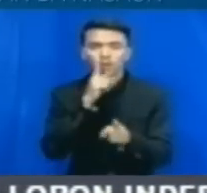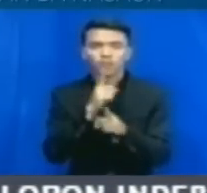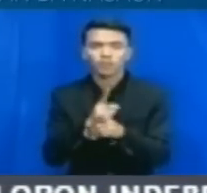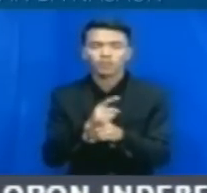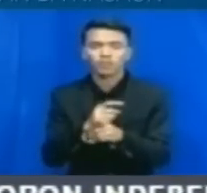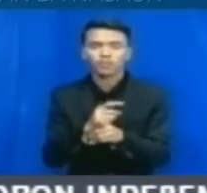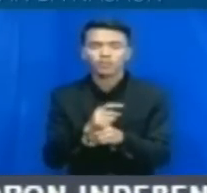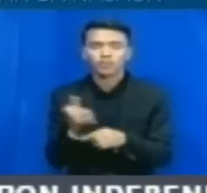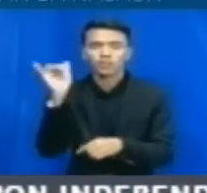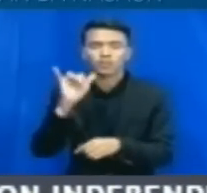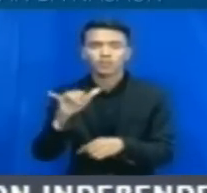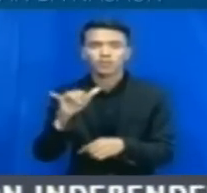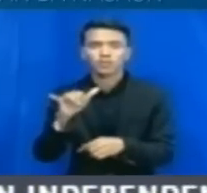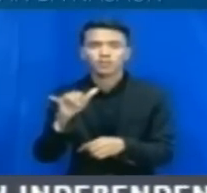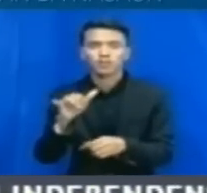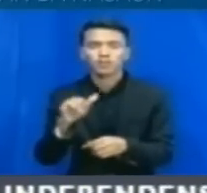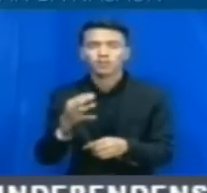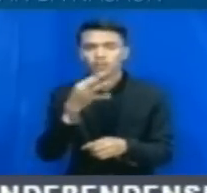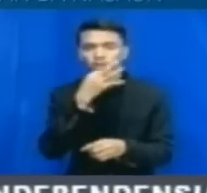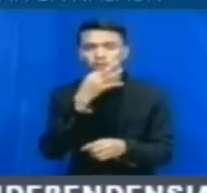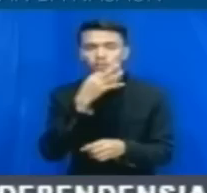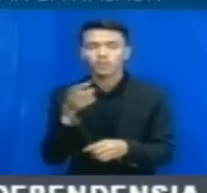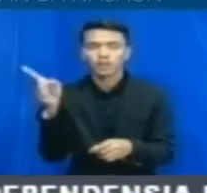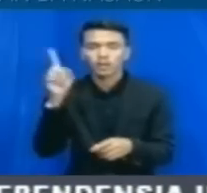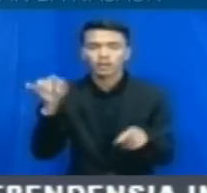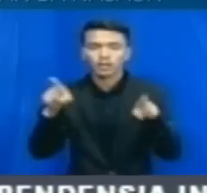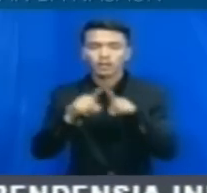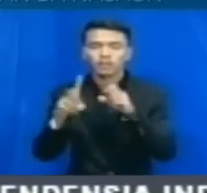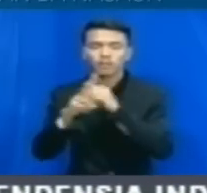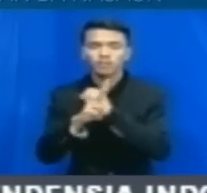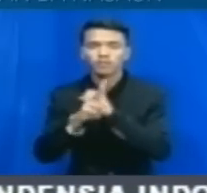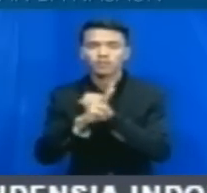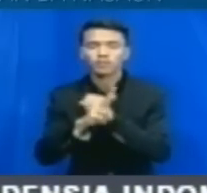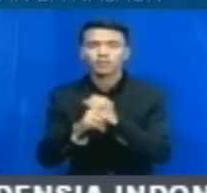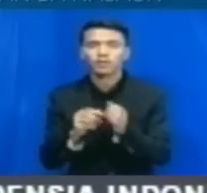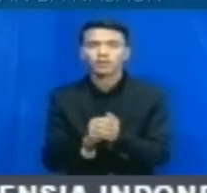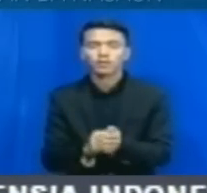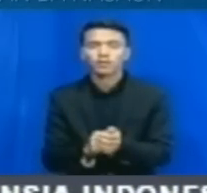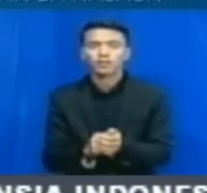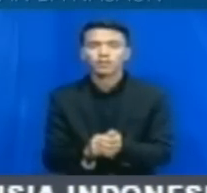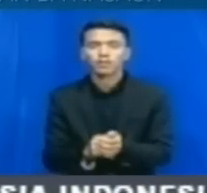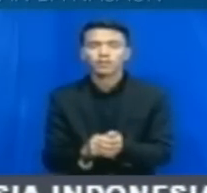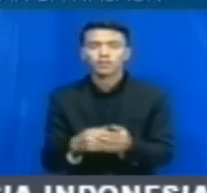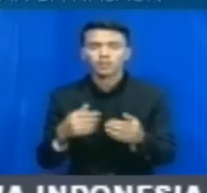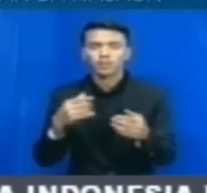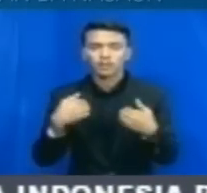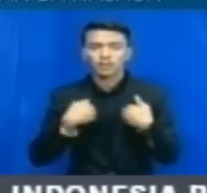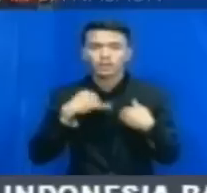ok, se te pedem se ira consume, se ira nular vítima. Que estão considerando se ira nular vítima, nemos interrogação